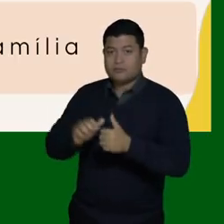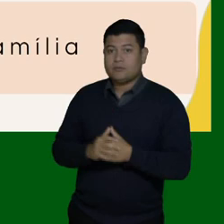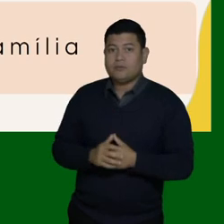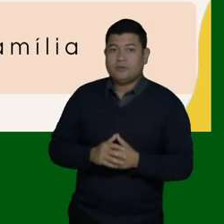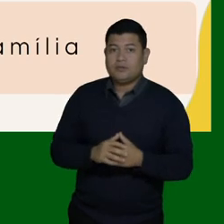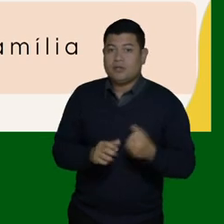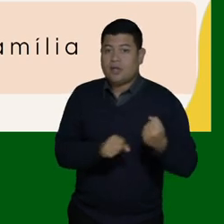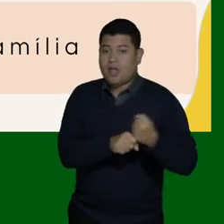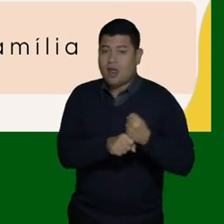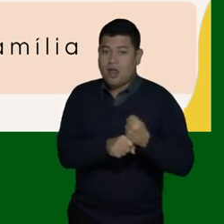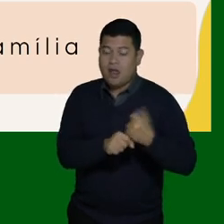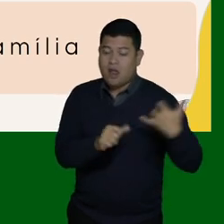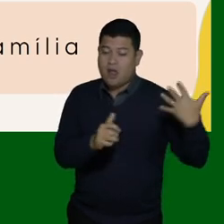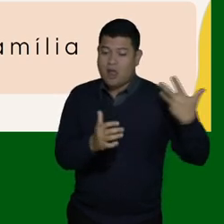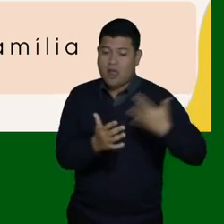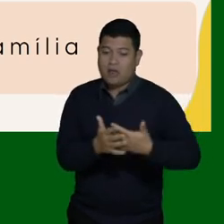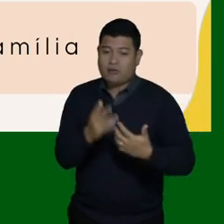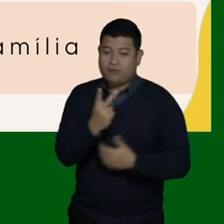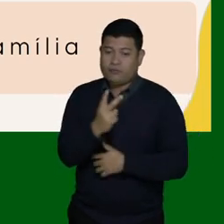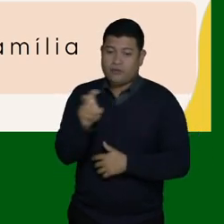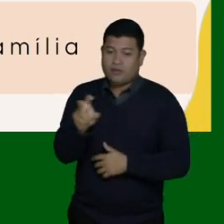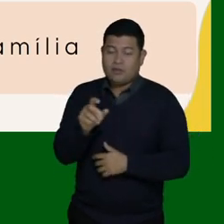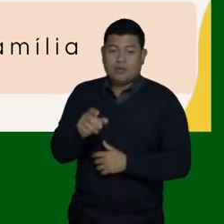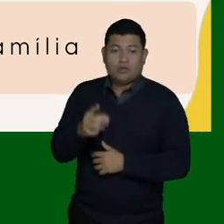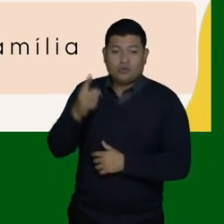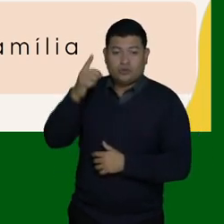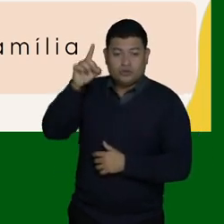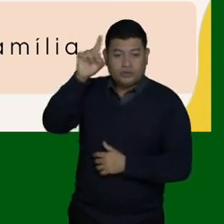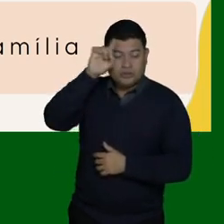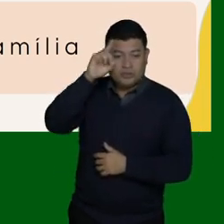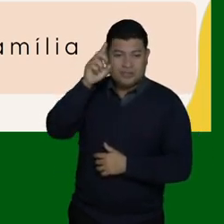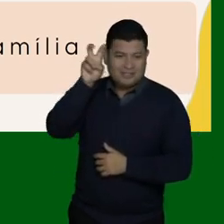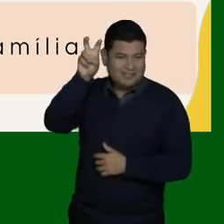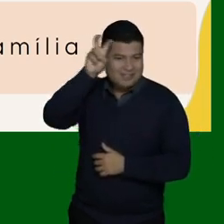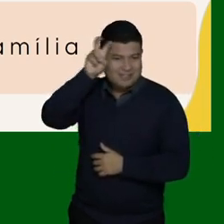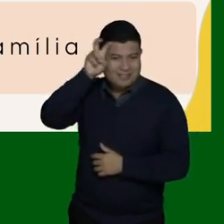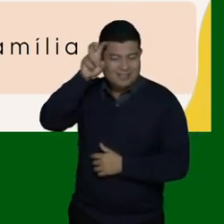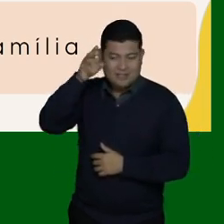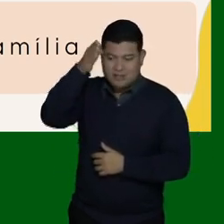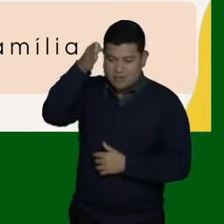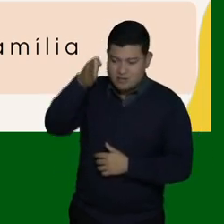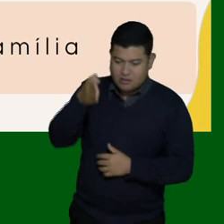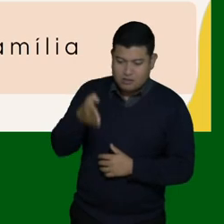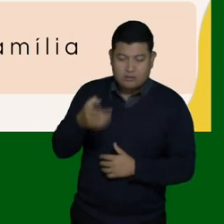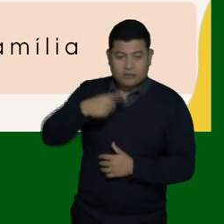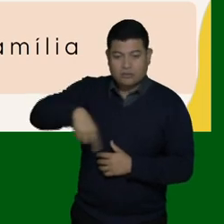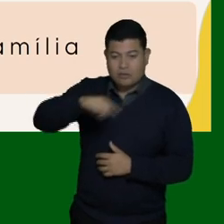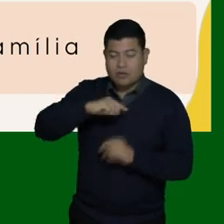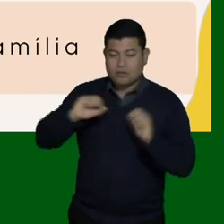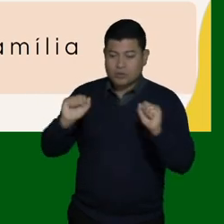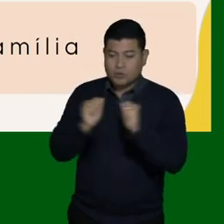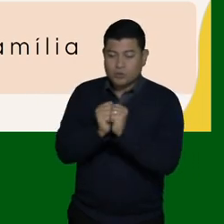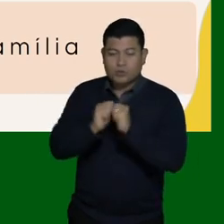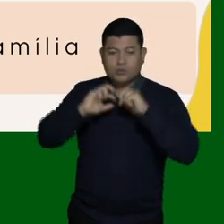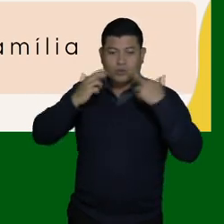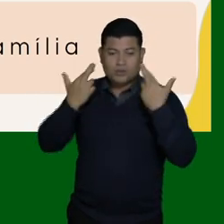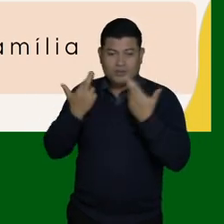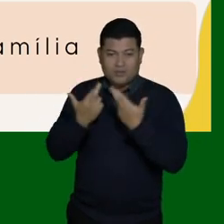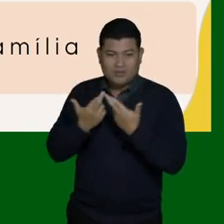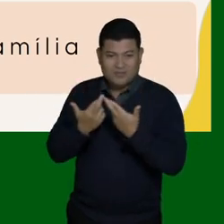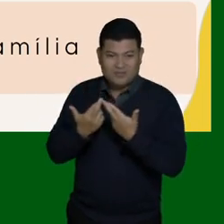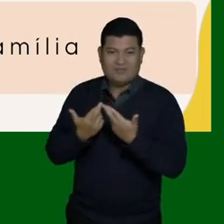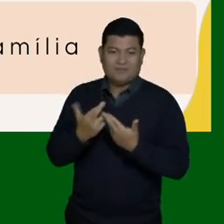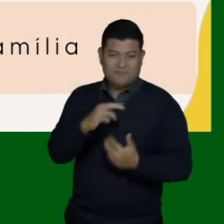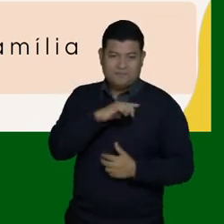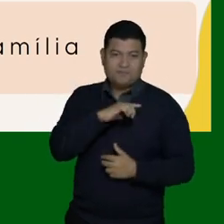anos que todas as quintas-feiras nós temos reunião no núcleo desenvolver então a gente reúne cada profissional apresenta e nós chegamos